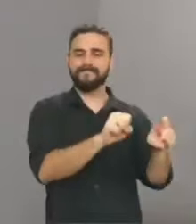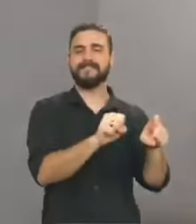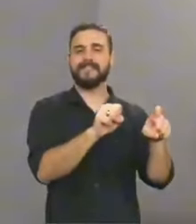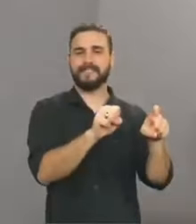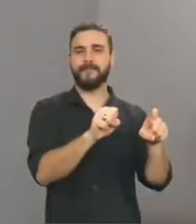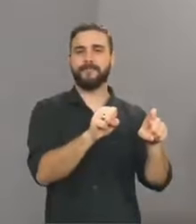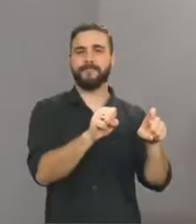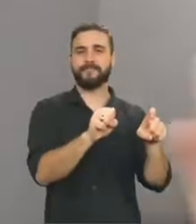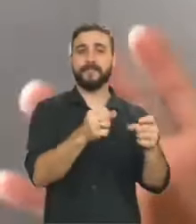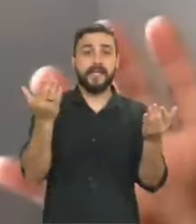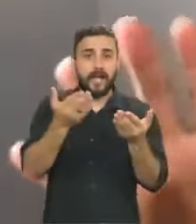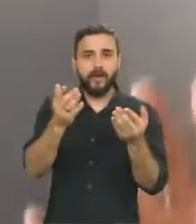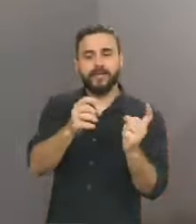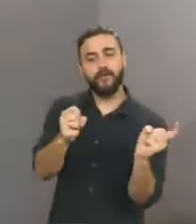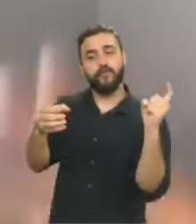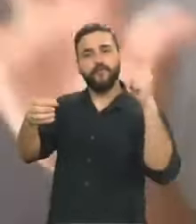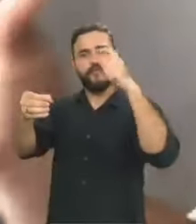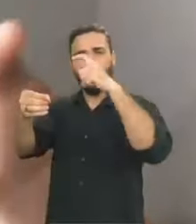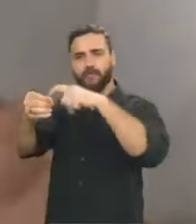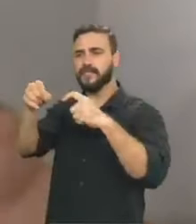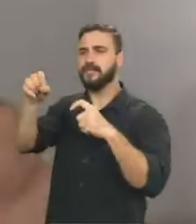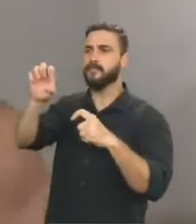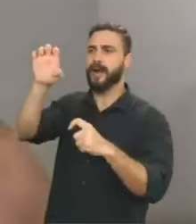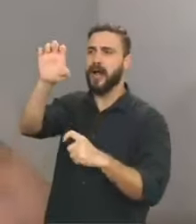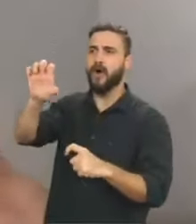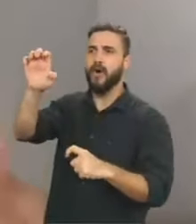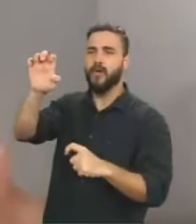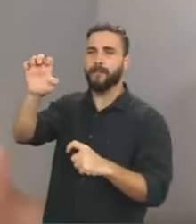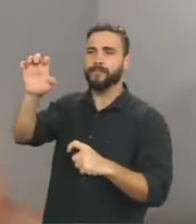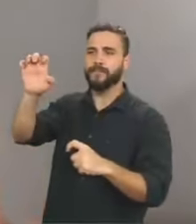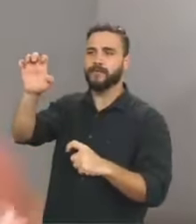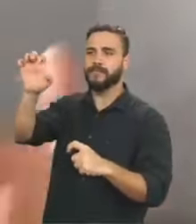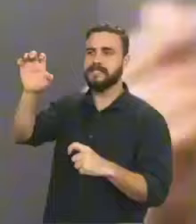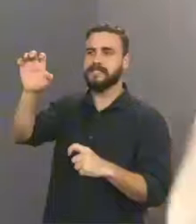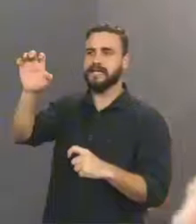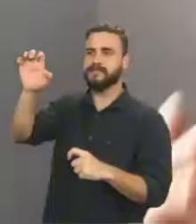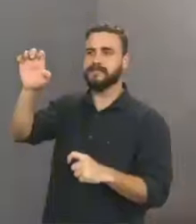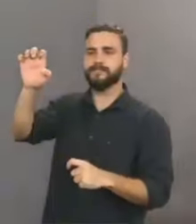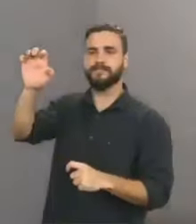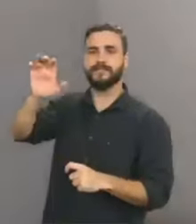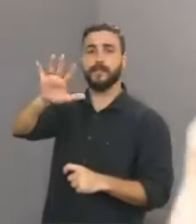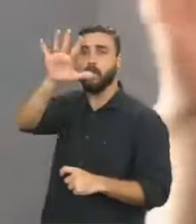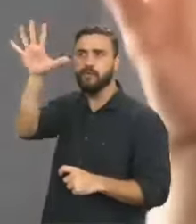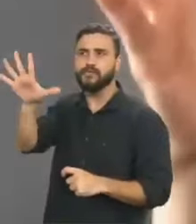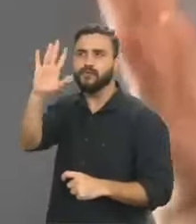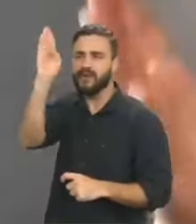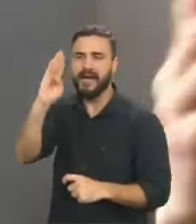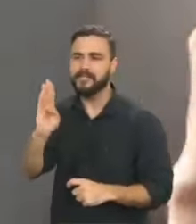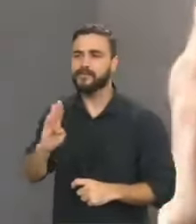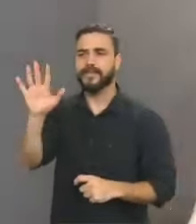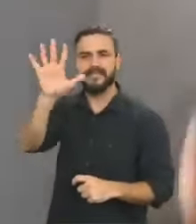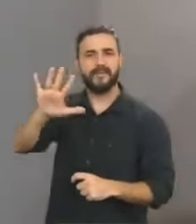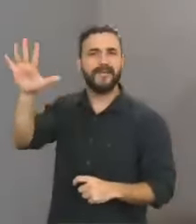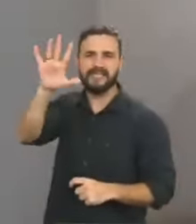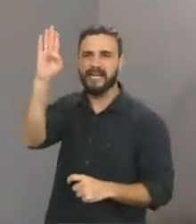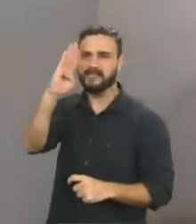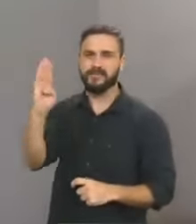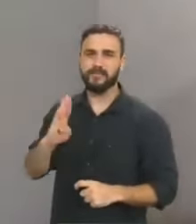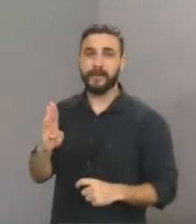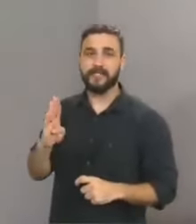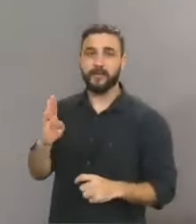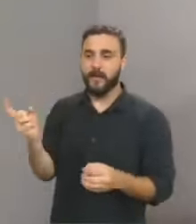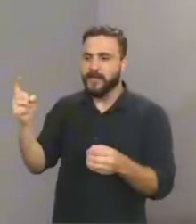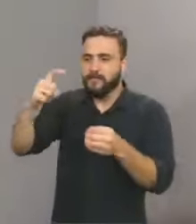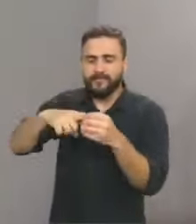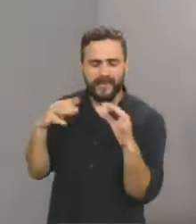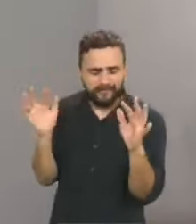casas, assim como aqueles 70 que foram enviados pelo Senhor e voltaram jubilosos, porque haviam visto a glória